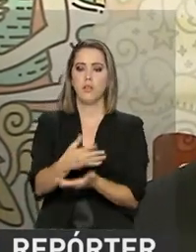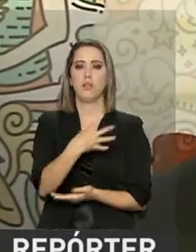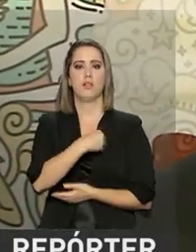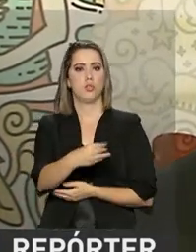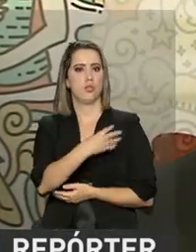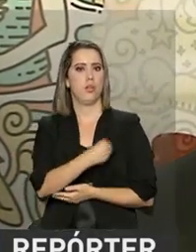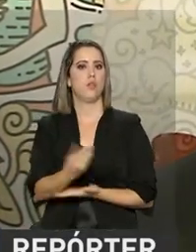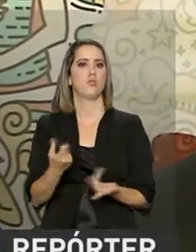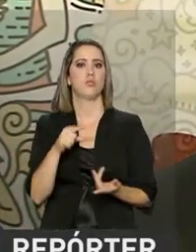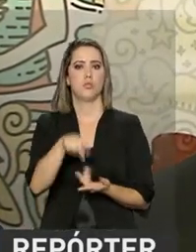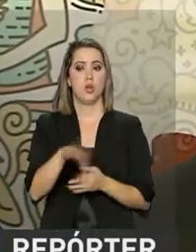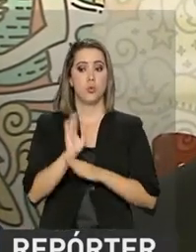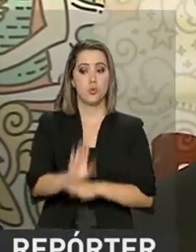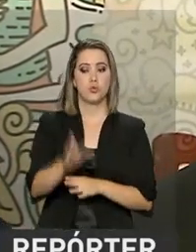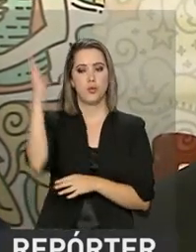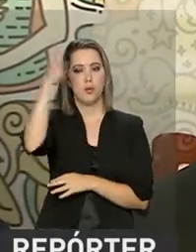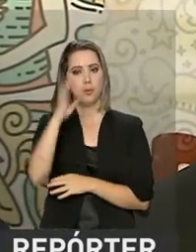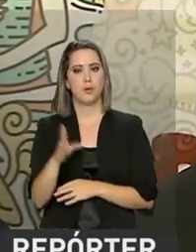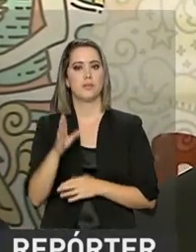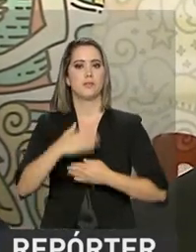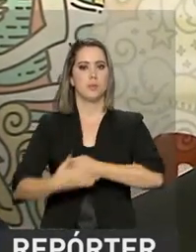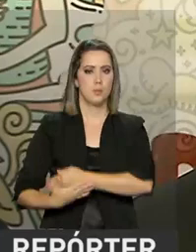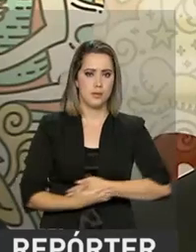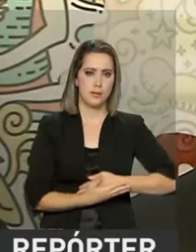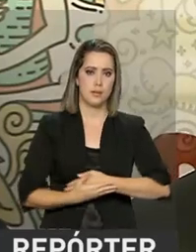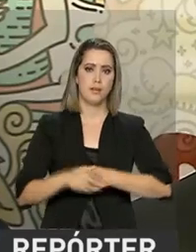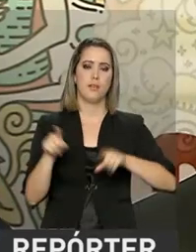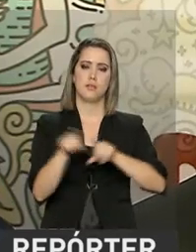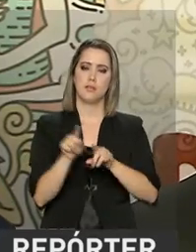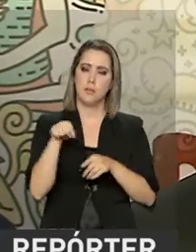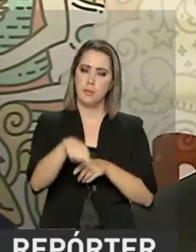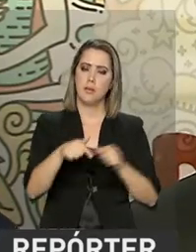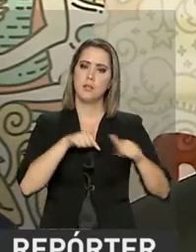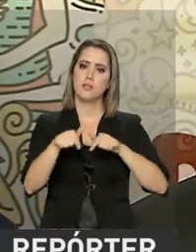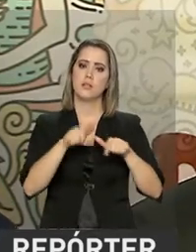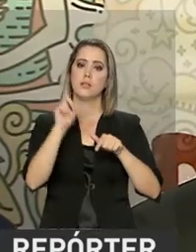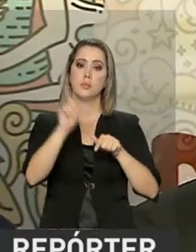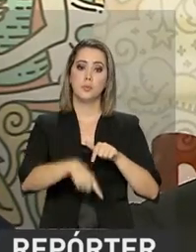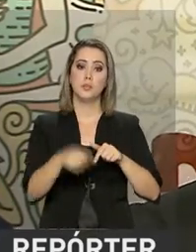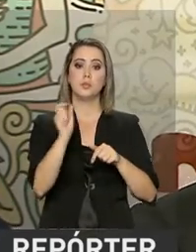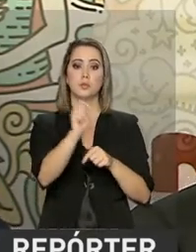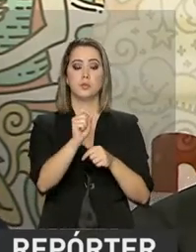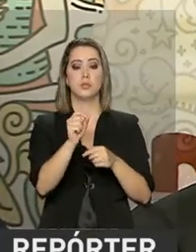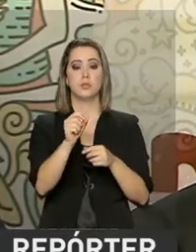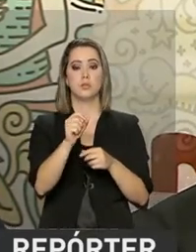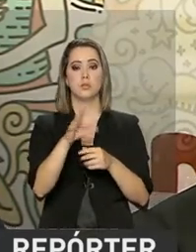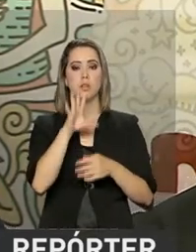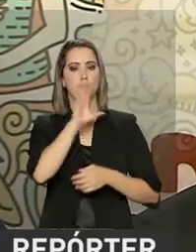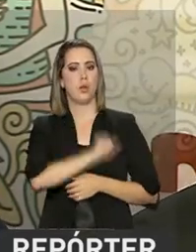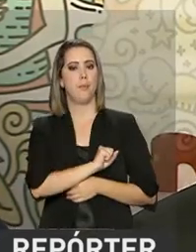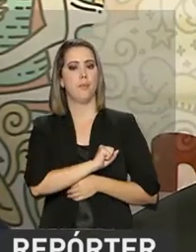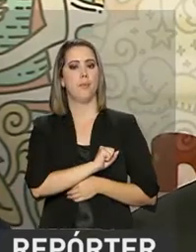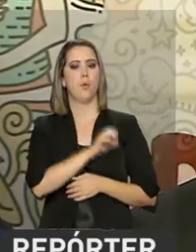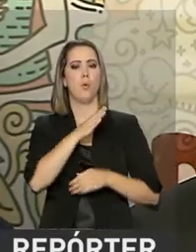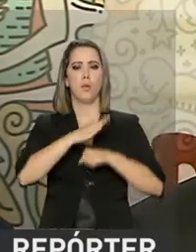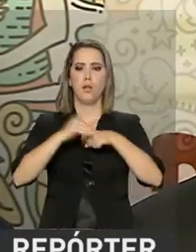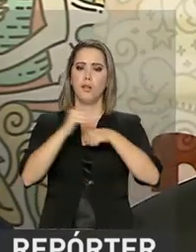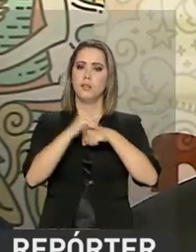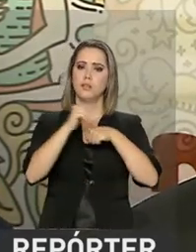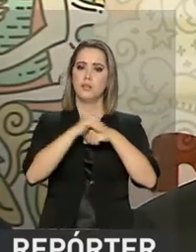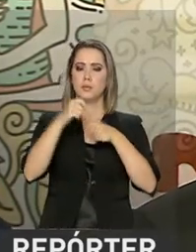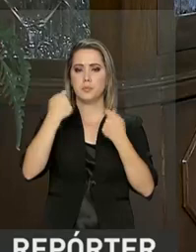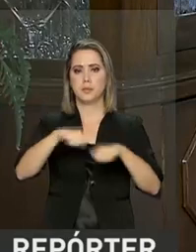convocadas a ajudar o Brasil e as crianças do Brasil nesta ação que é uma ação de da ação de amor e de carinho